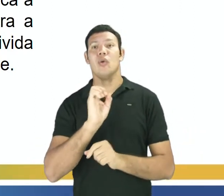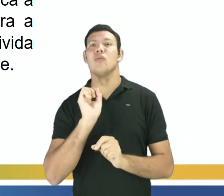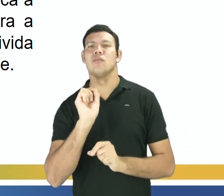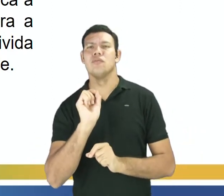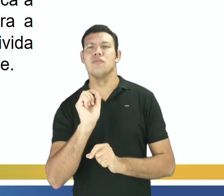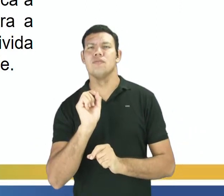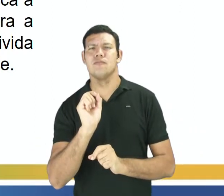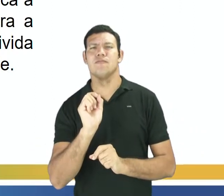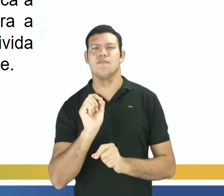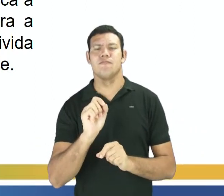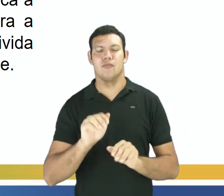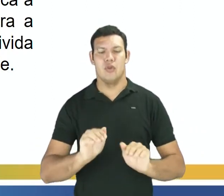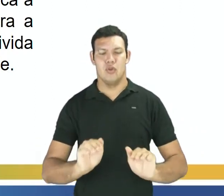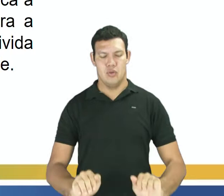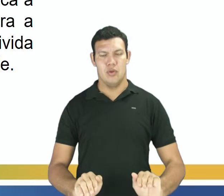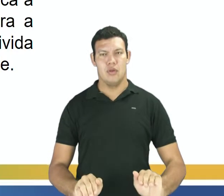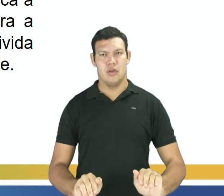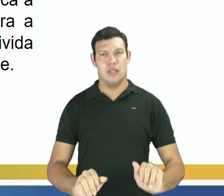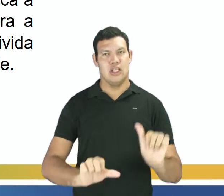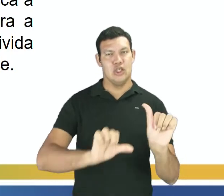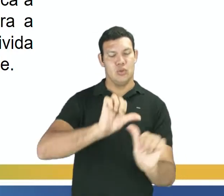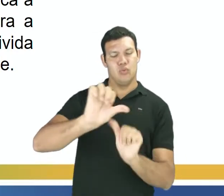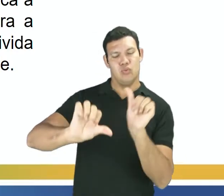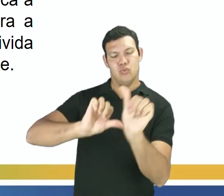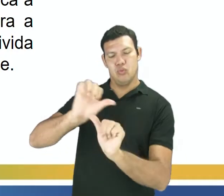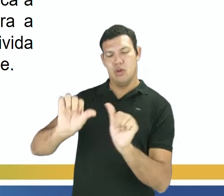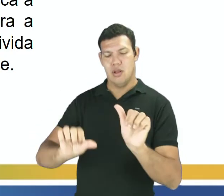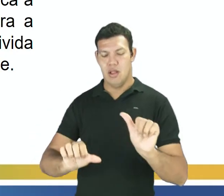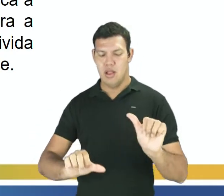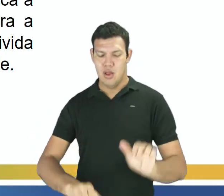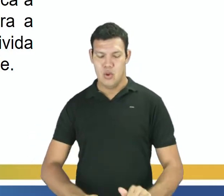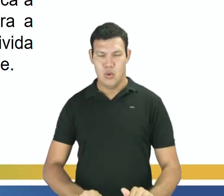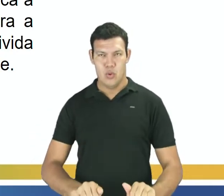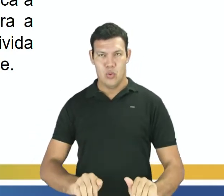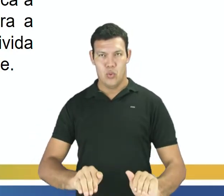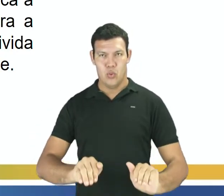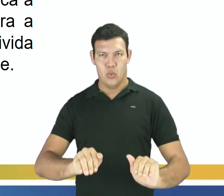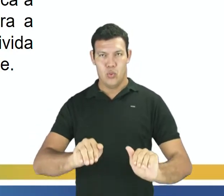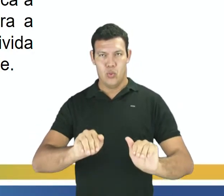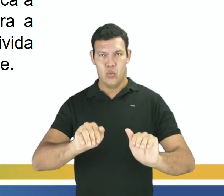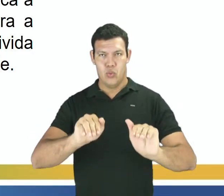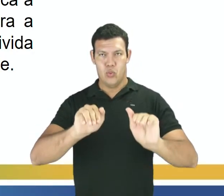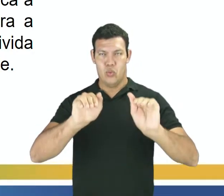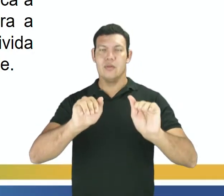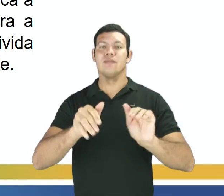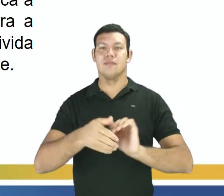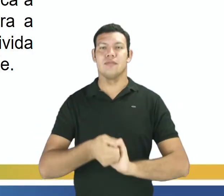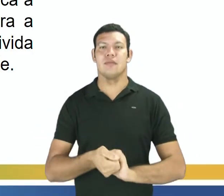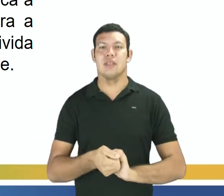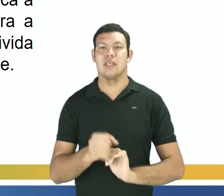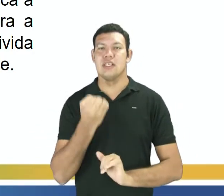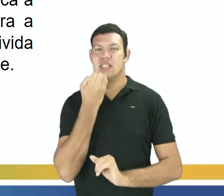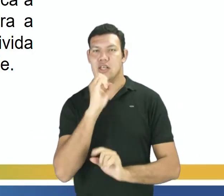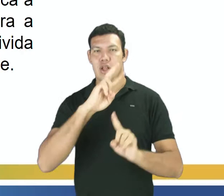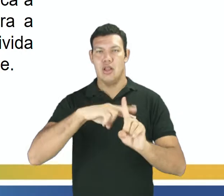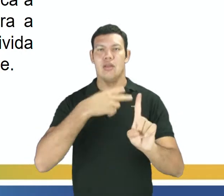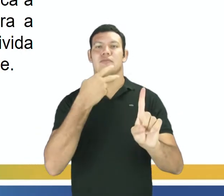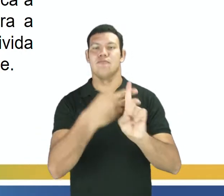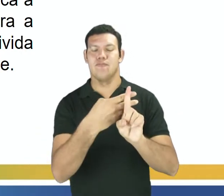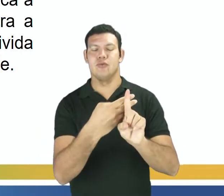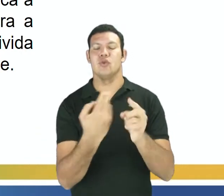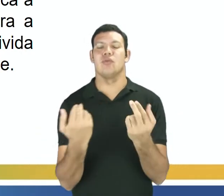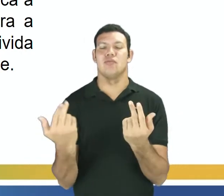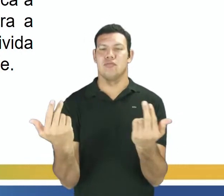variação de uma provoca a variação da outra numa mesma razão. Se uma dobra, a outra